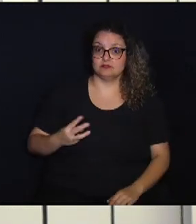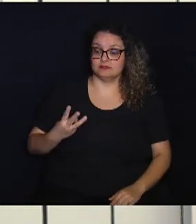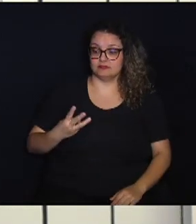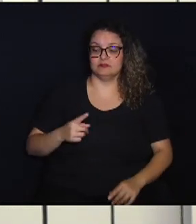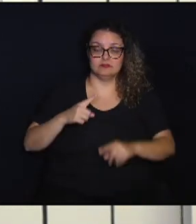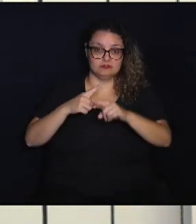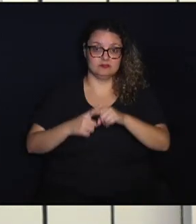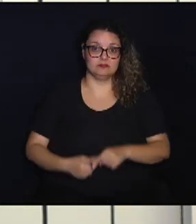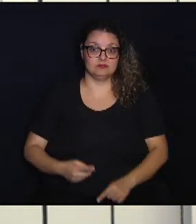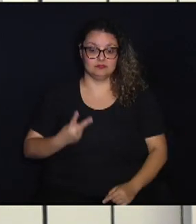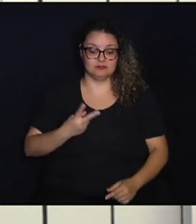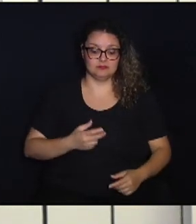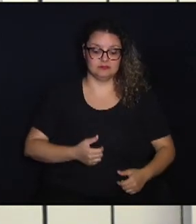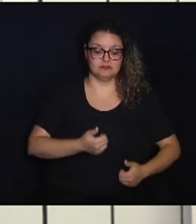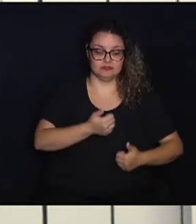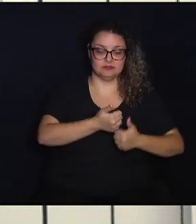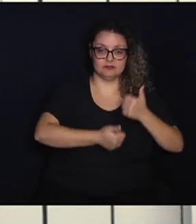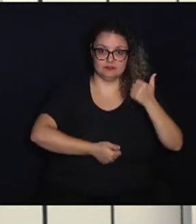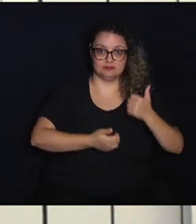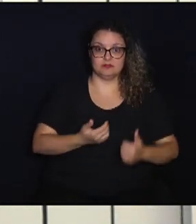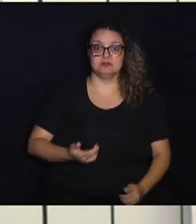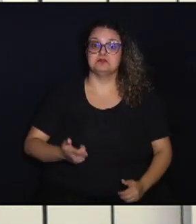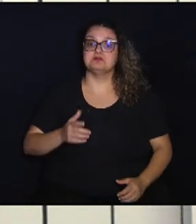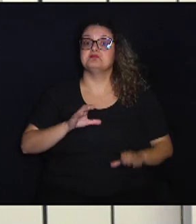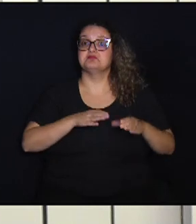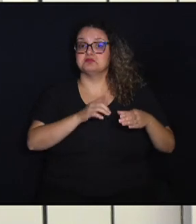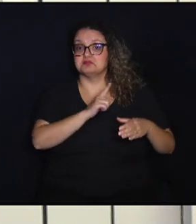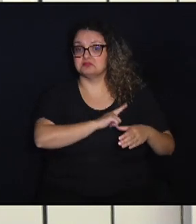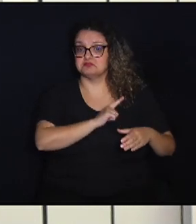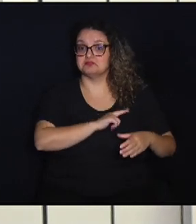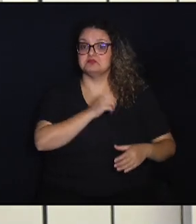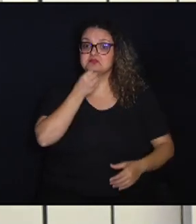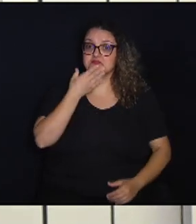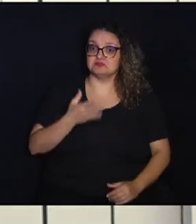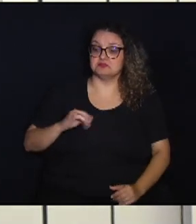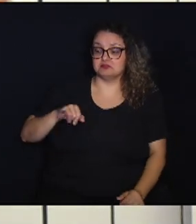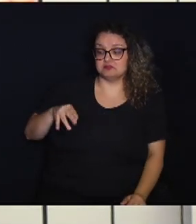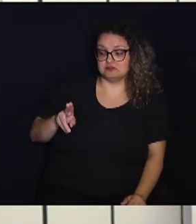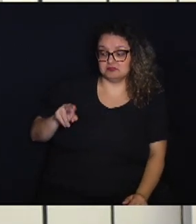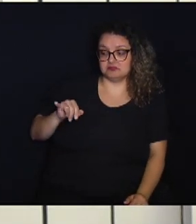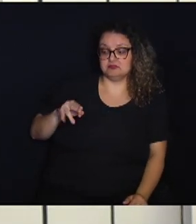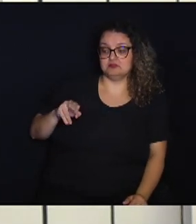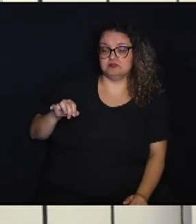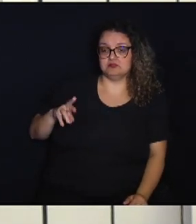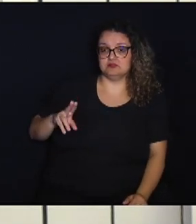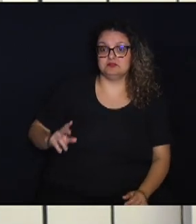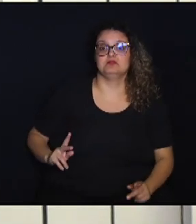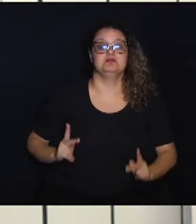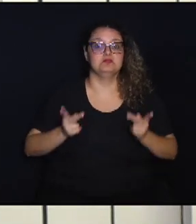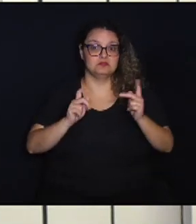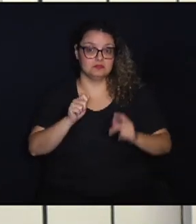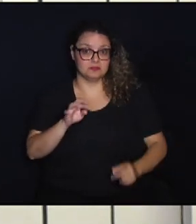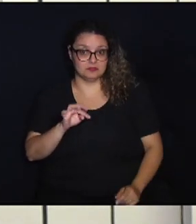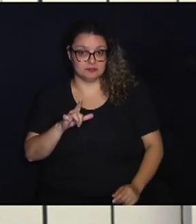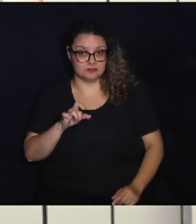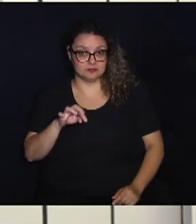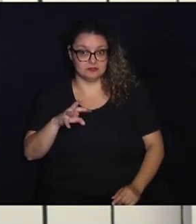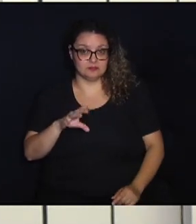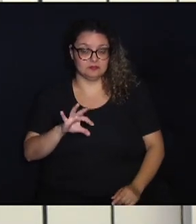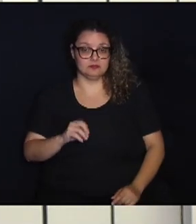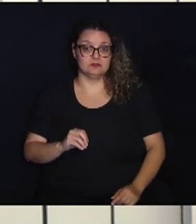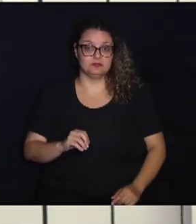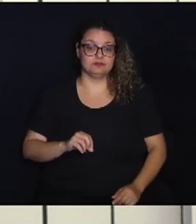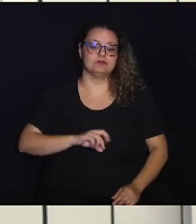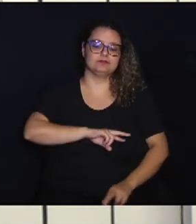2 jogos. Guarani bem demais na Copa São Paulo de Futebol Júnior, venceu o Atlético Mineiro na estreia por 2-1 de